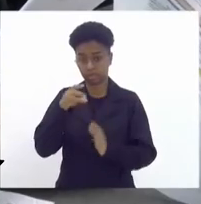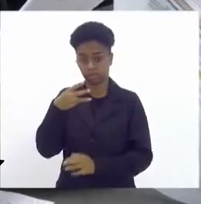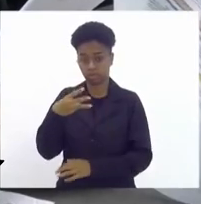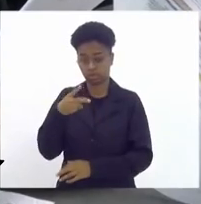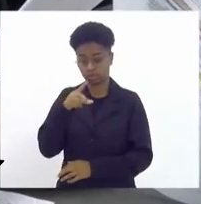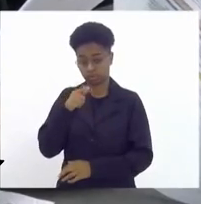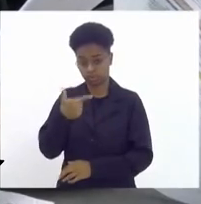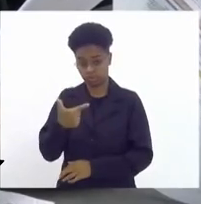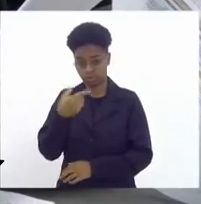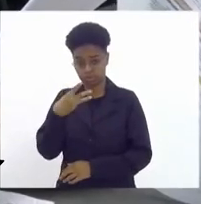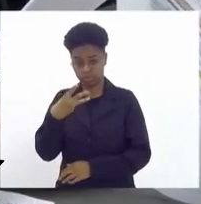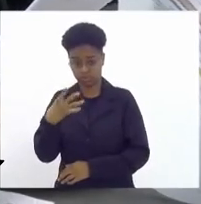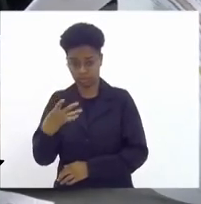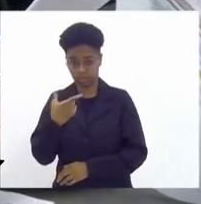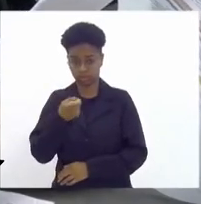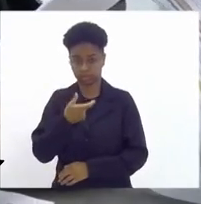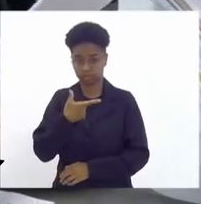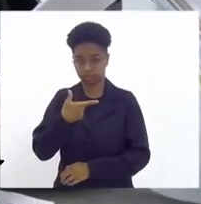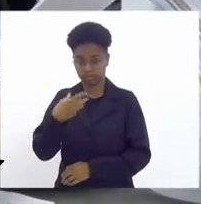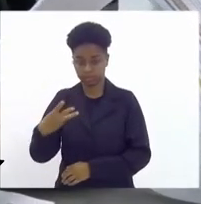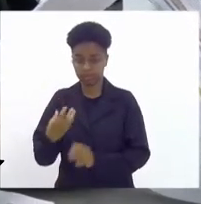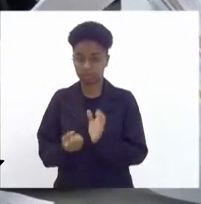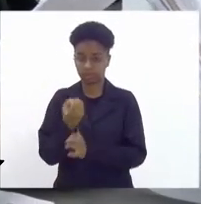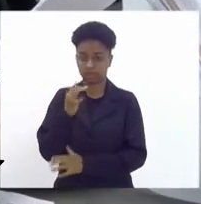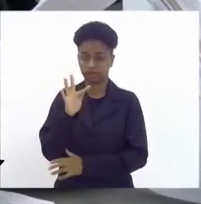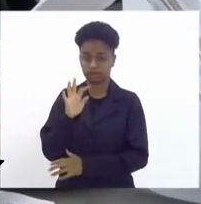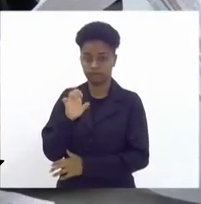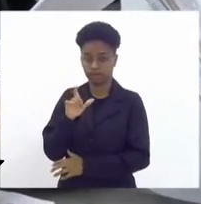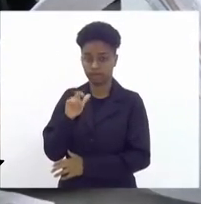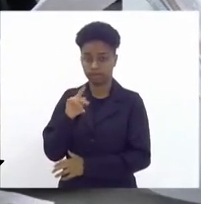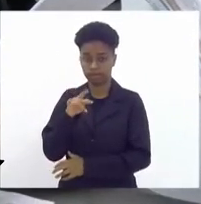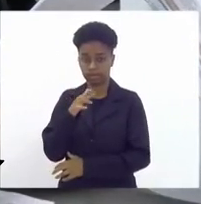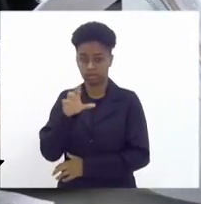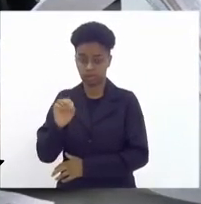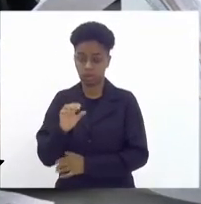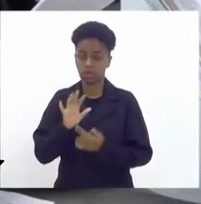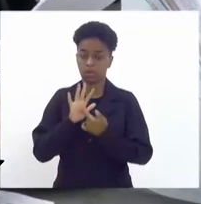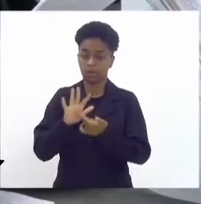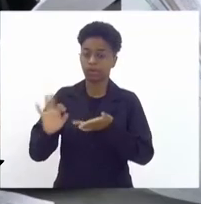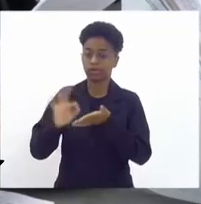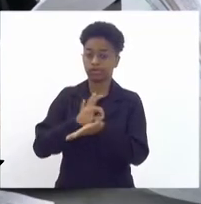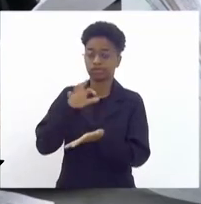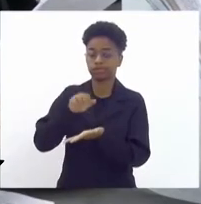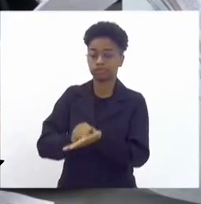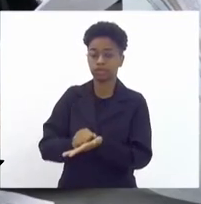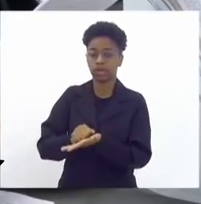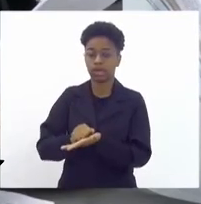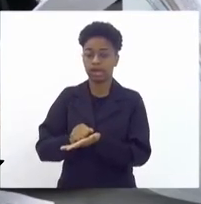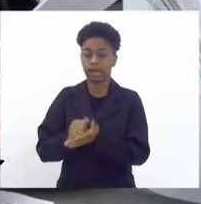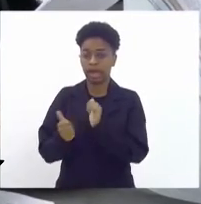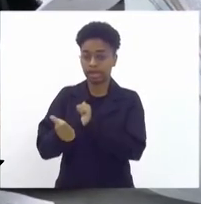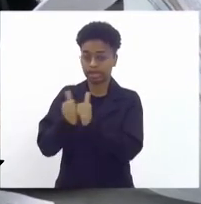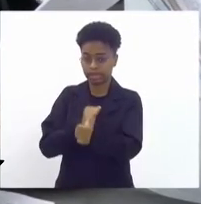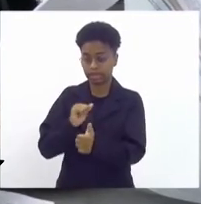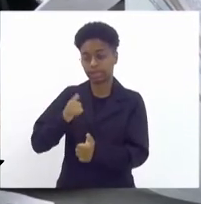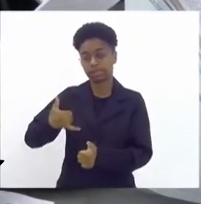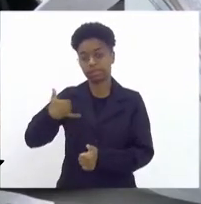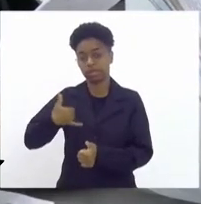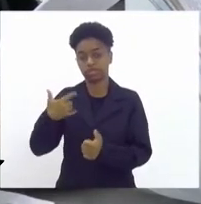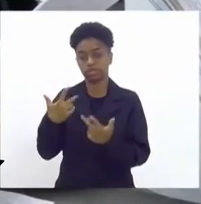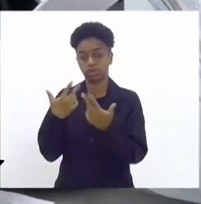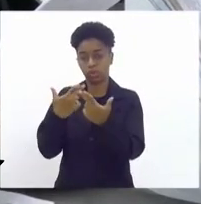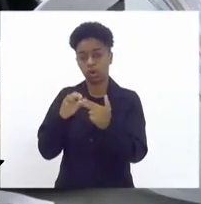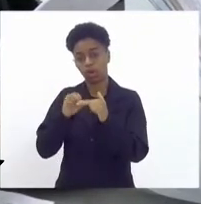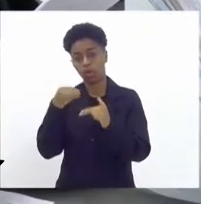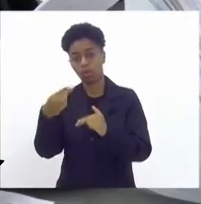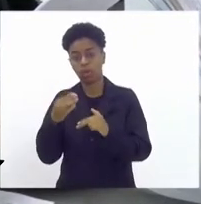deputado Filipinho Raves, que dispõe sobre a comprovação de matrícula de frequência escolar de atletas com idade igual ou inferior a 18 anos que tenham um